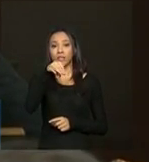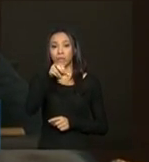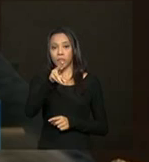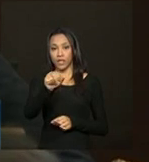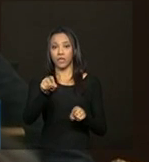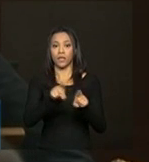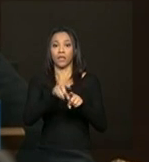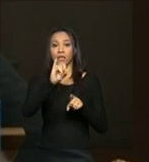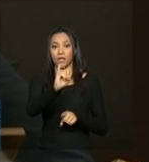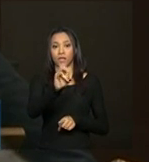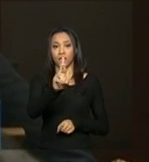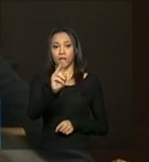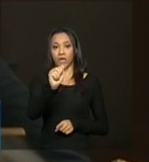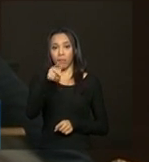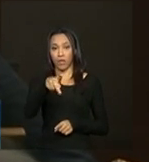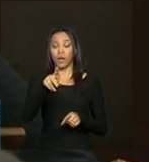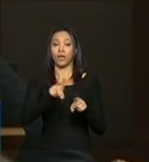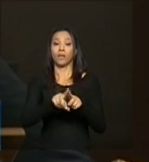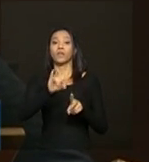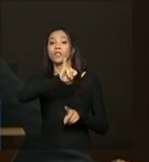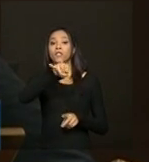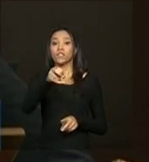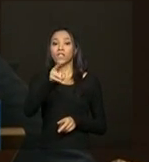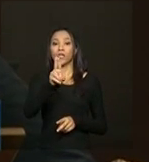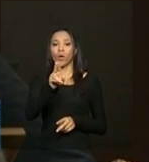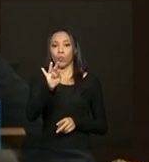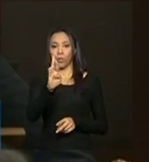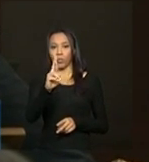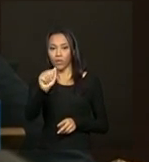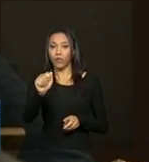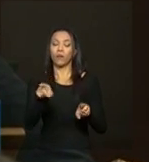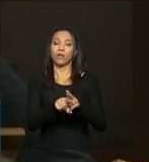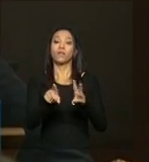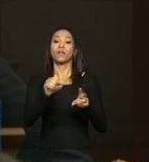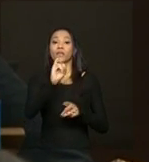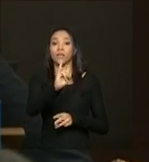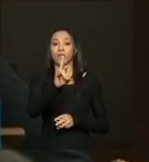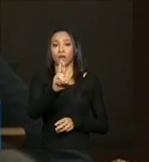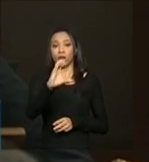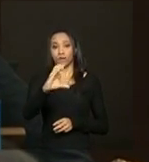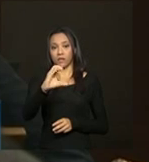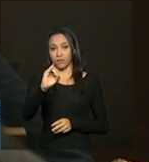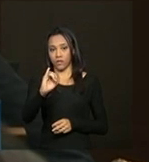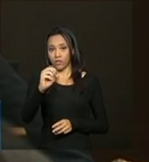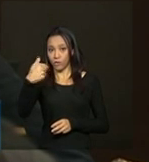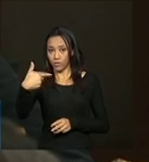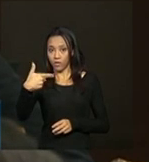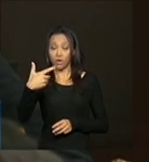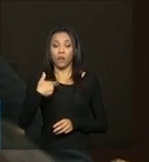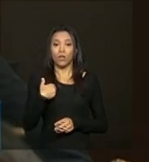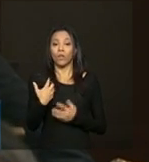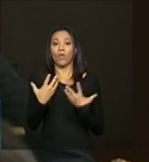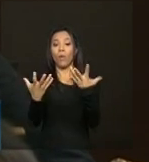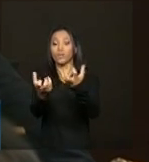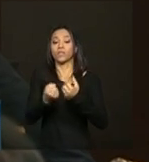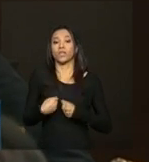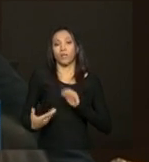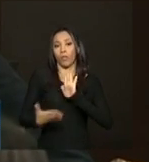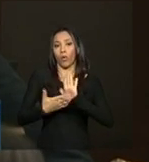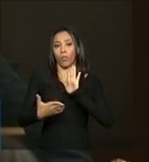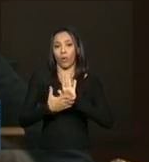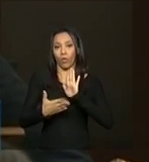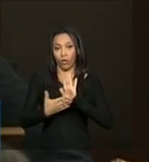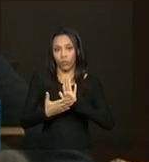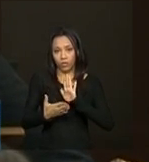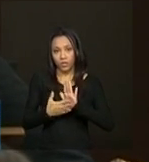Irapé, Janaúba 3, Irapé, Araçuaí 2. Não serão aceitas propostas que ofertarem para